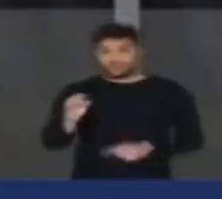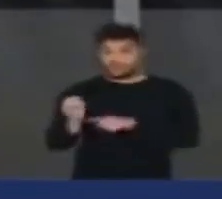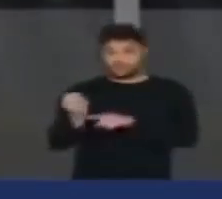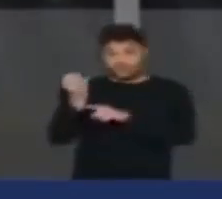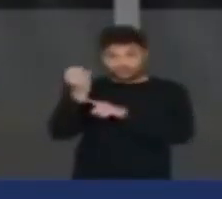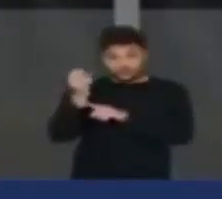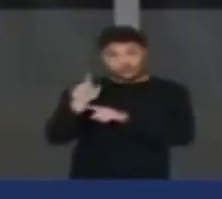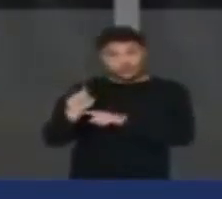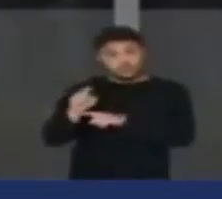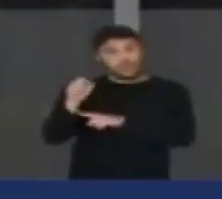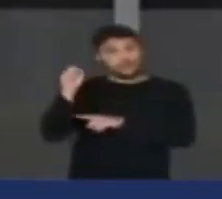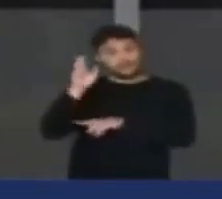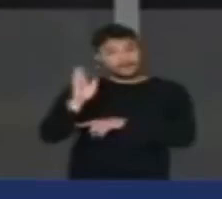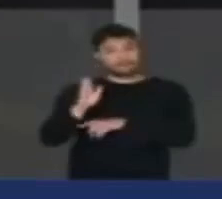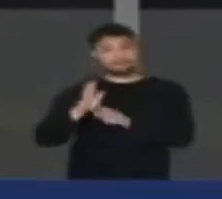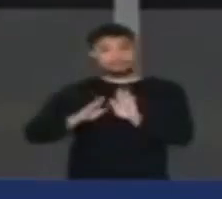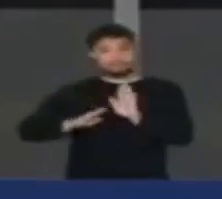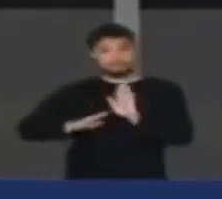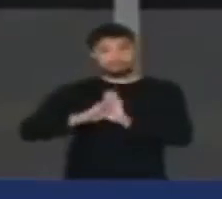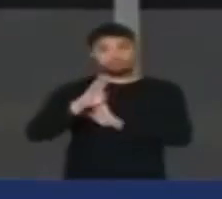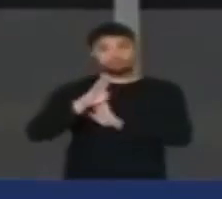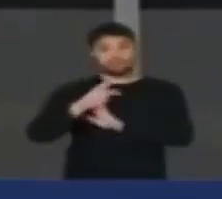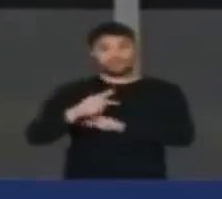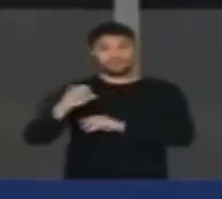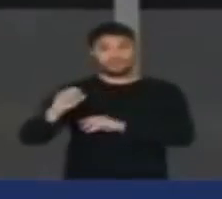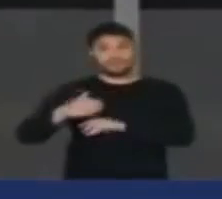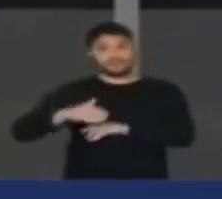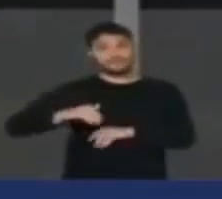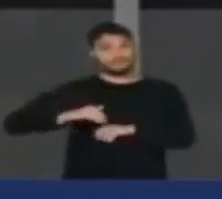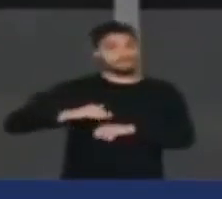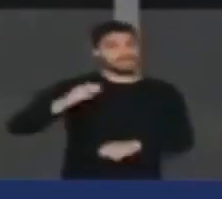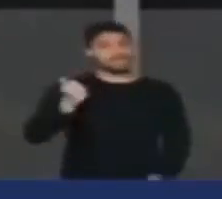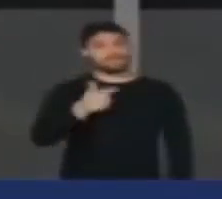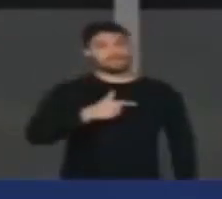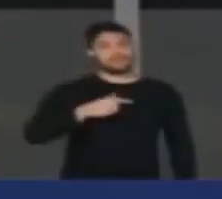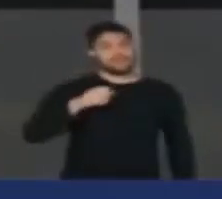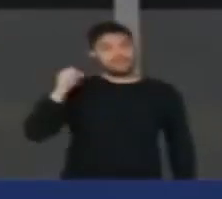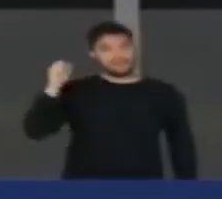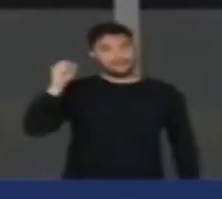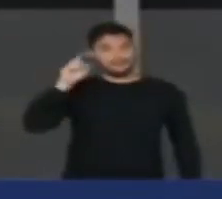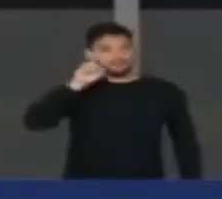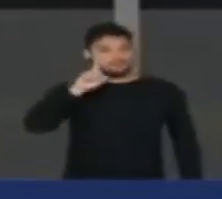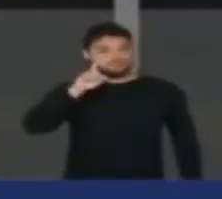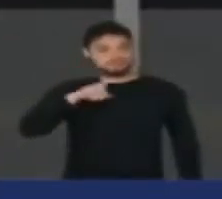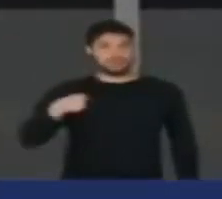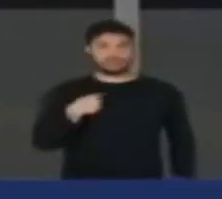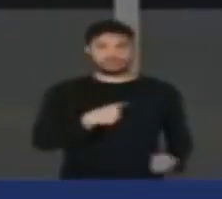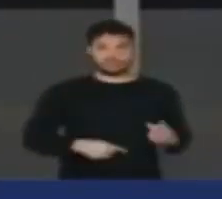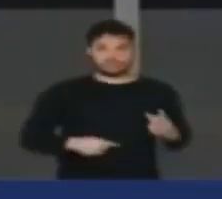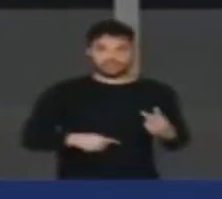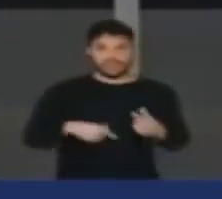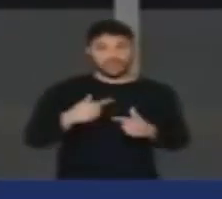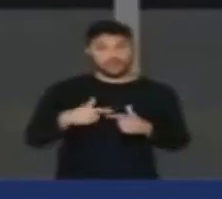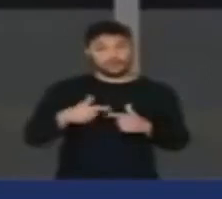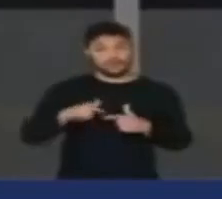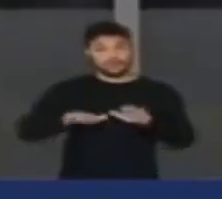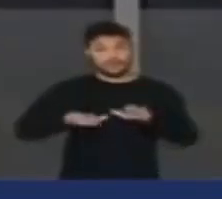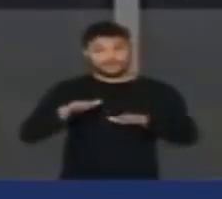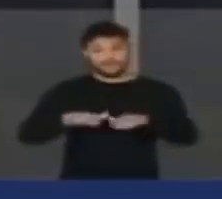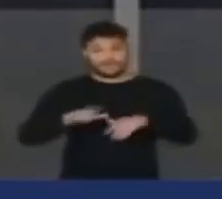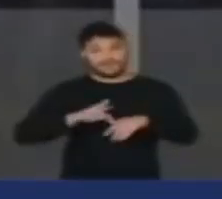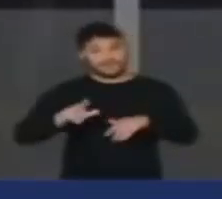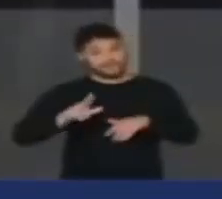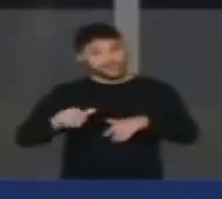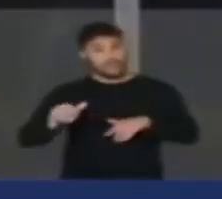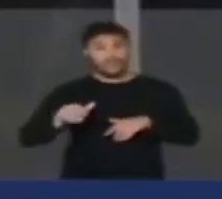o Brasil cresceu mais que os Estados Unidos e mais que a China. Então, meus amigos, o problema muitas vezes não é o marujo,